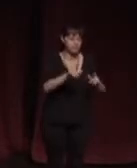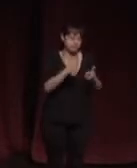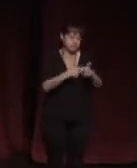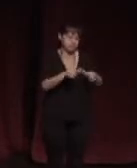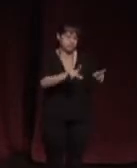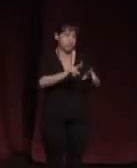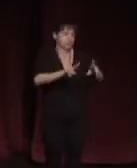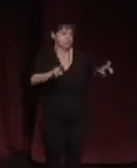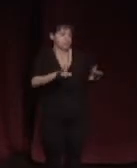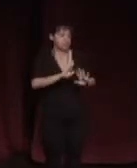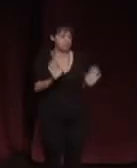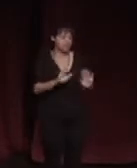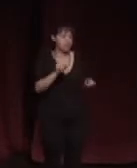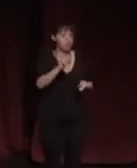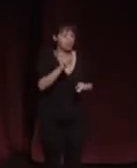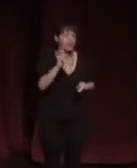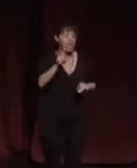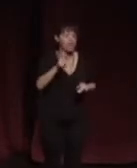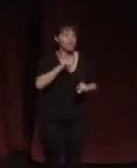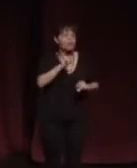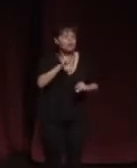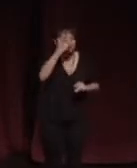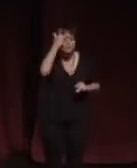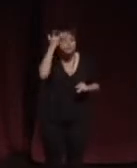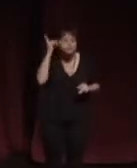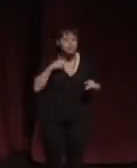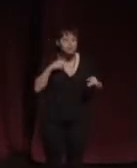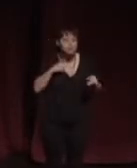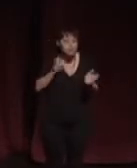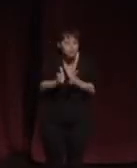precisa, que é classe C, D e E.